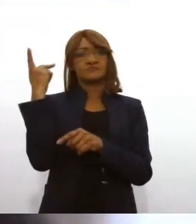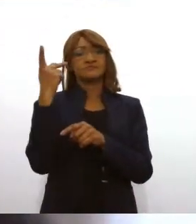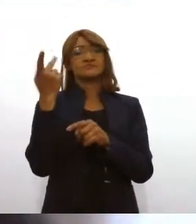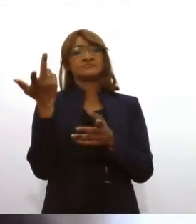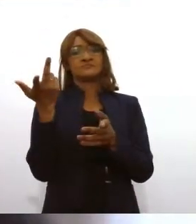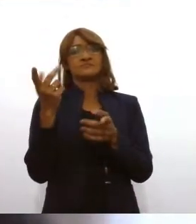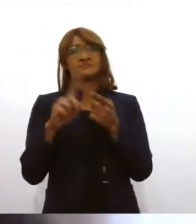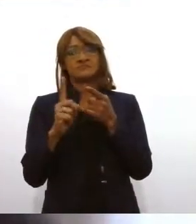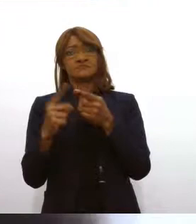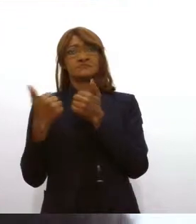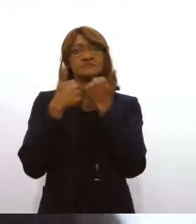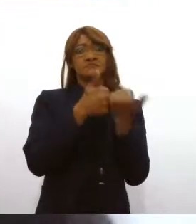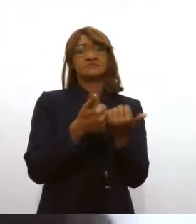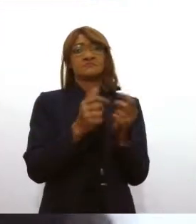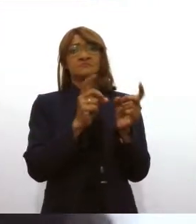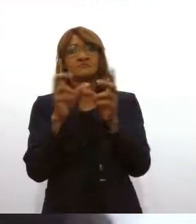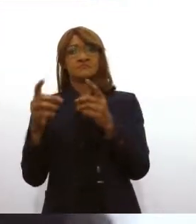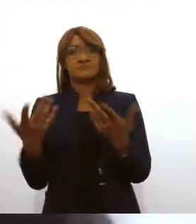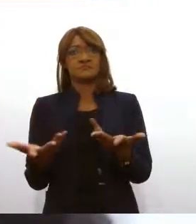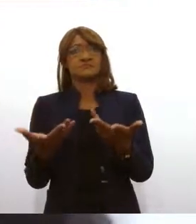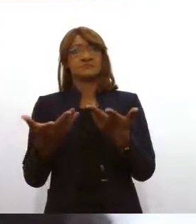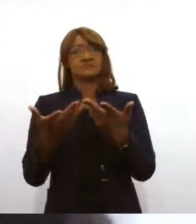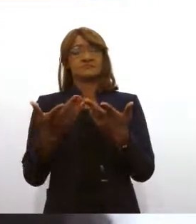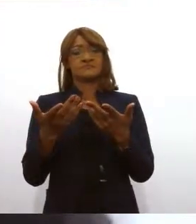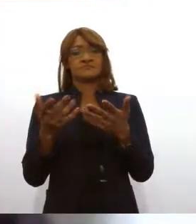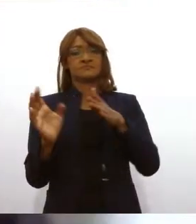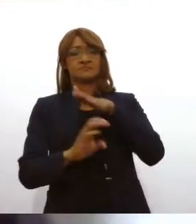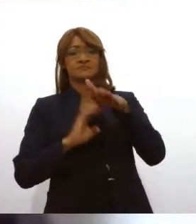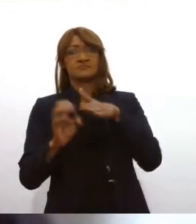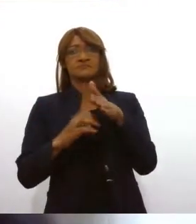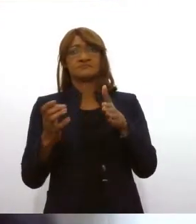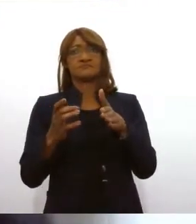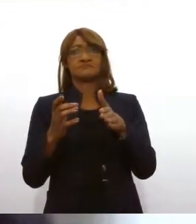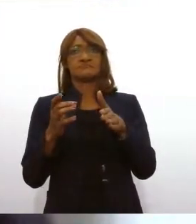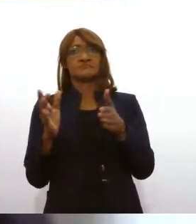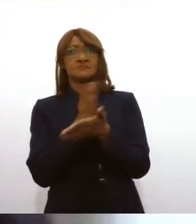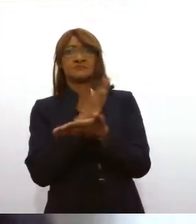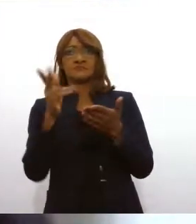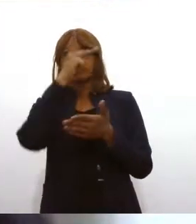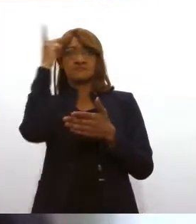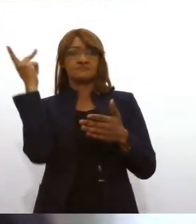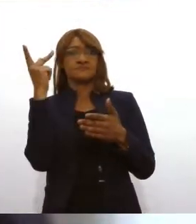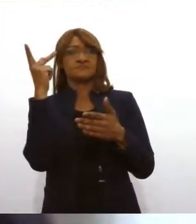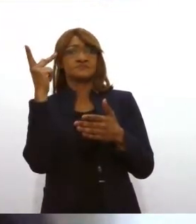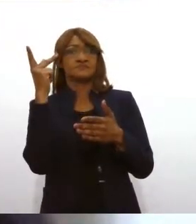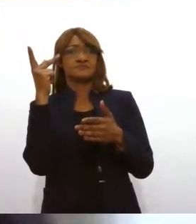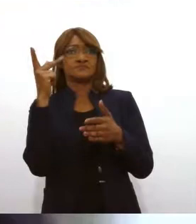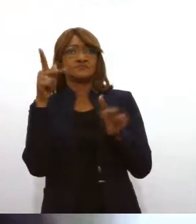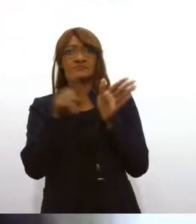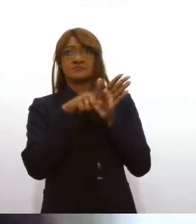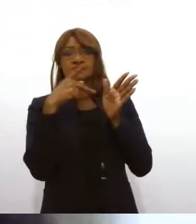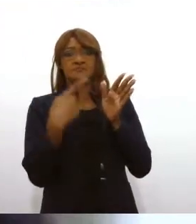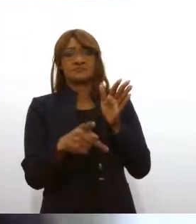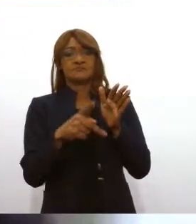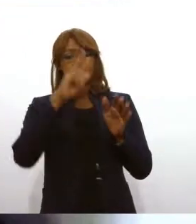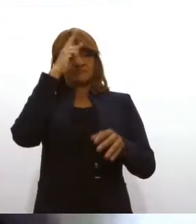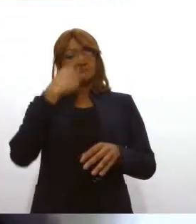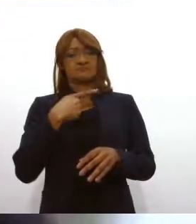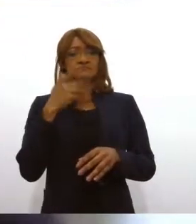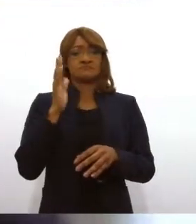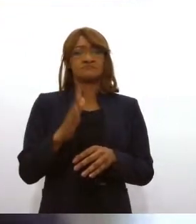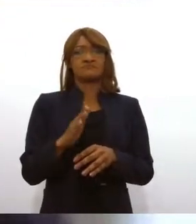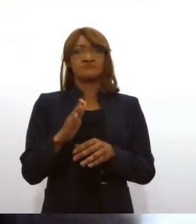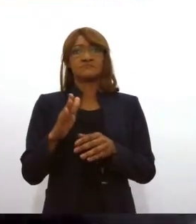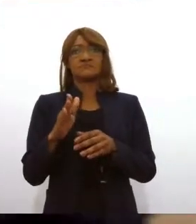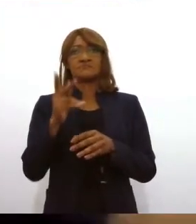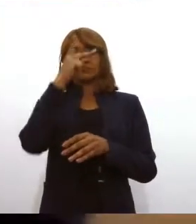realmente não são empresa, mas são autônomos e vivem daquilo, né? A gente está falando de uma cadeia que tem a pessoa que carrega a